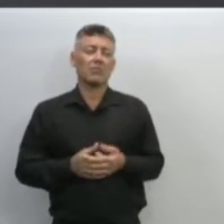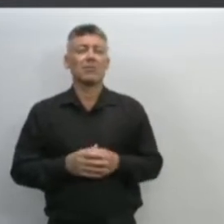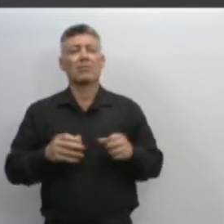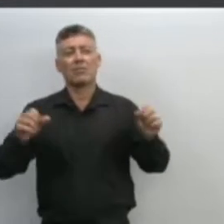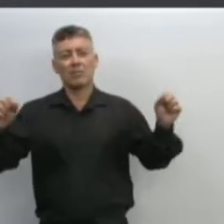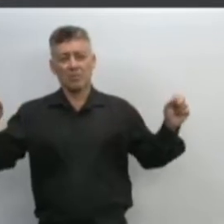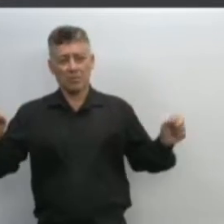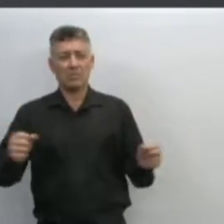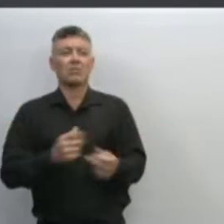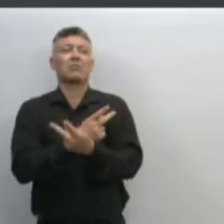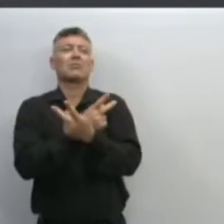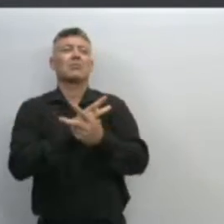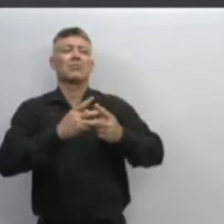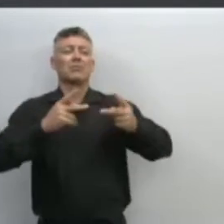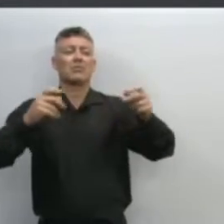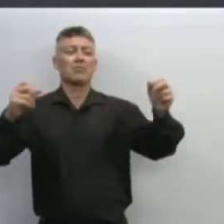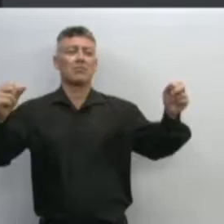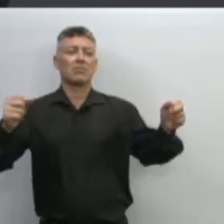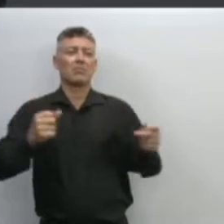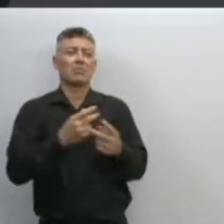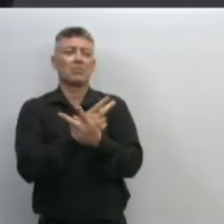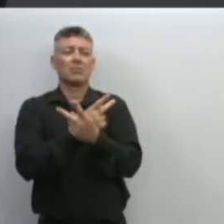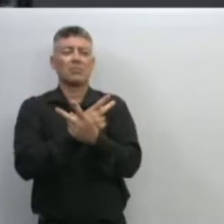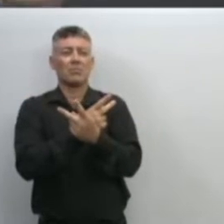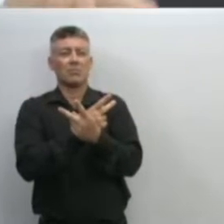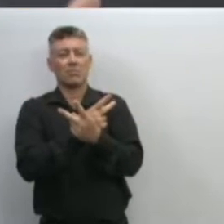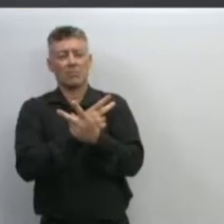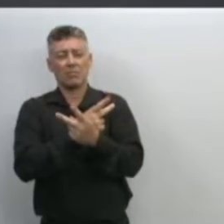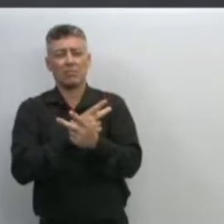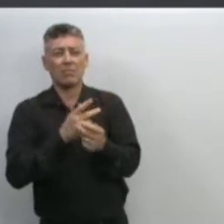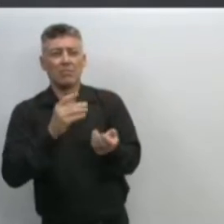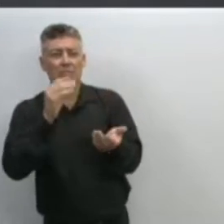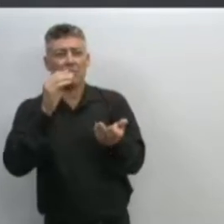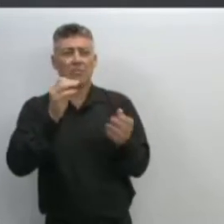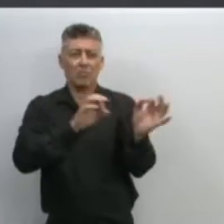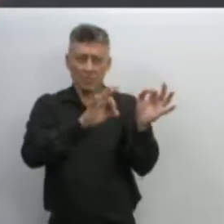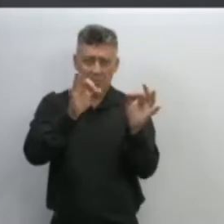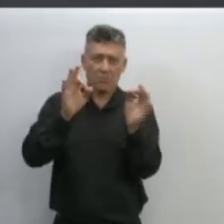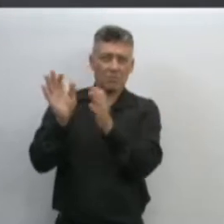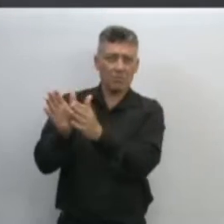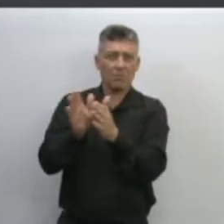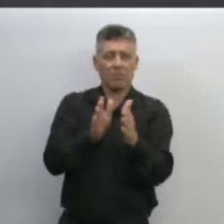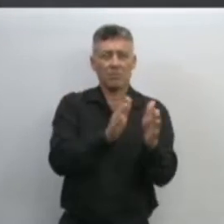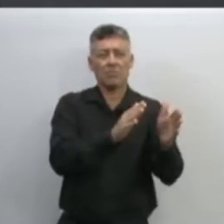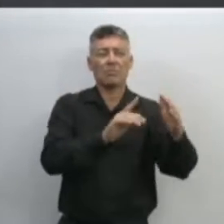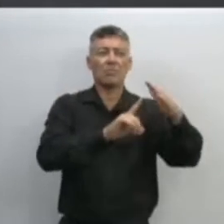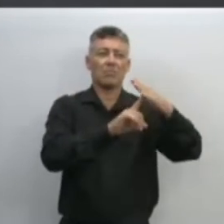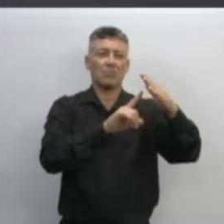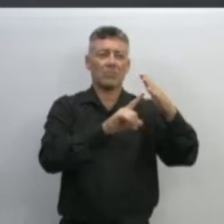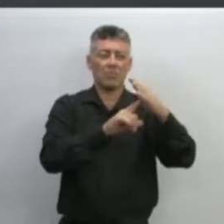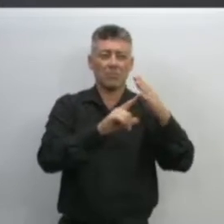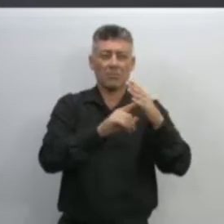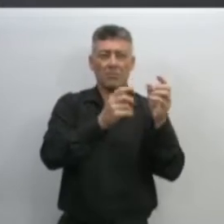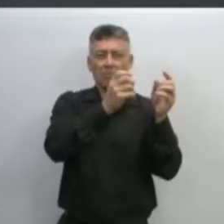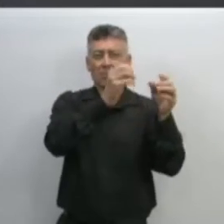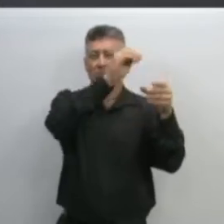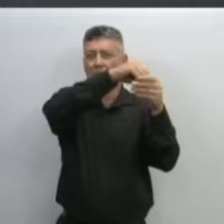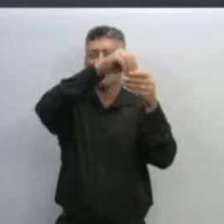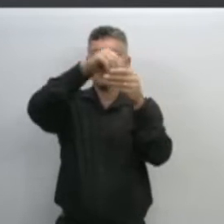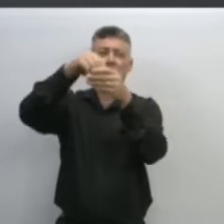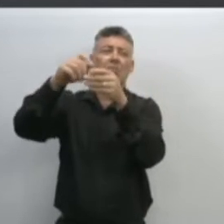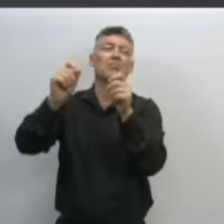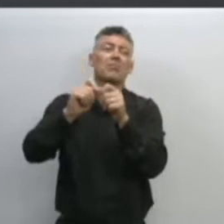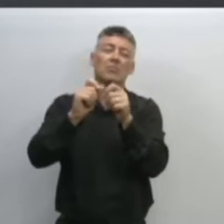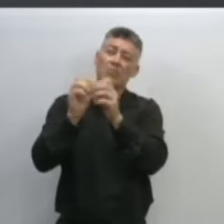popular para que eles cresçam cada vez mais e ordenem e organizem o Alecrim. Então, eu vejo aquele camelódromo uma